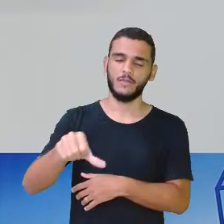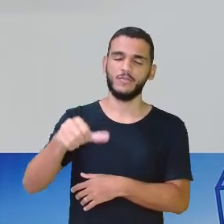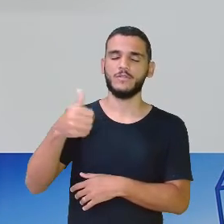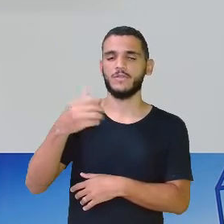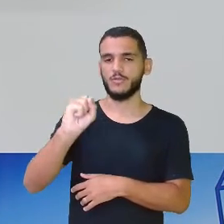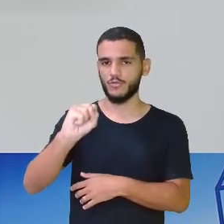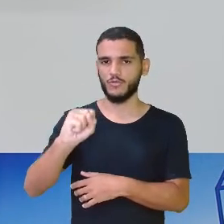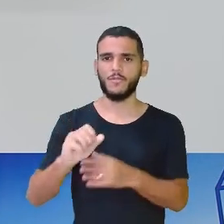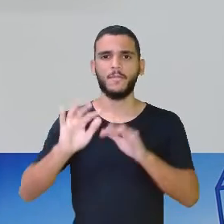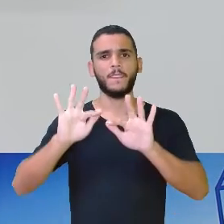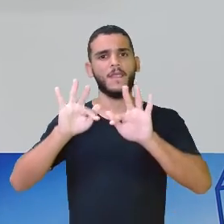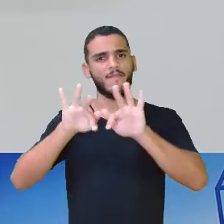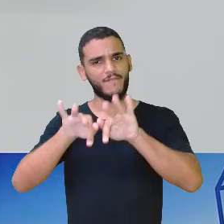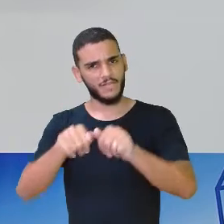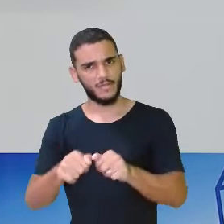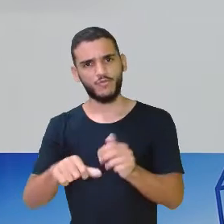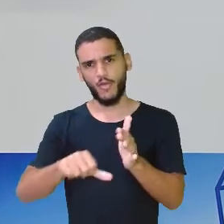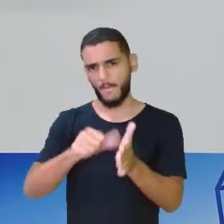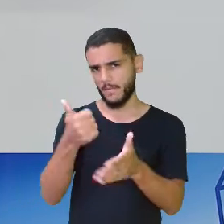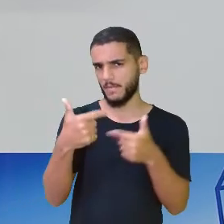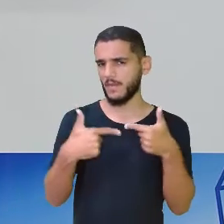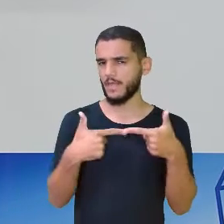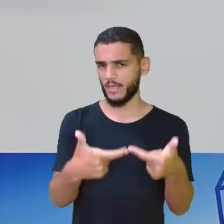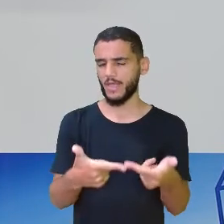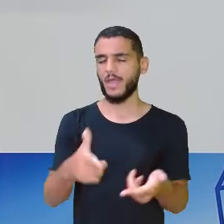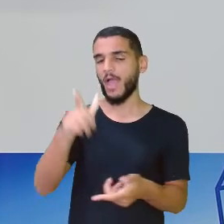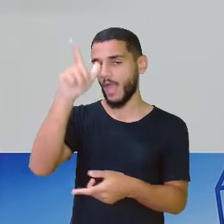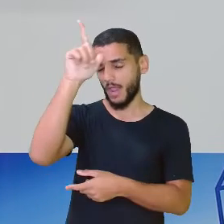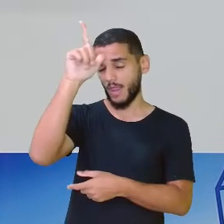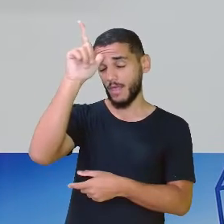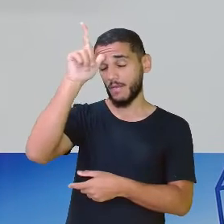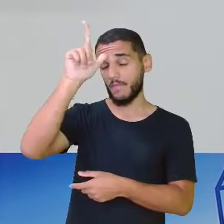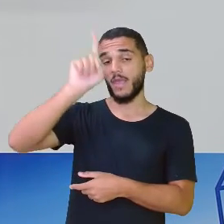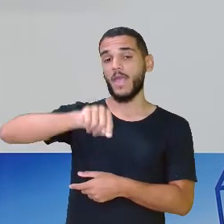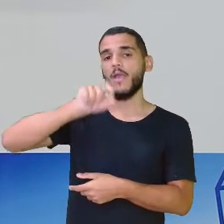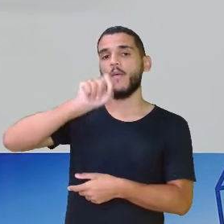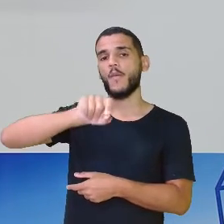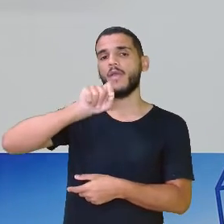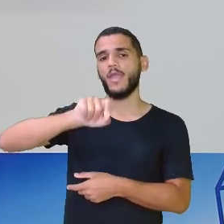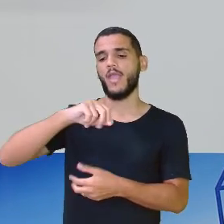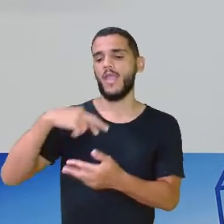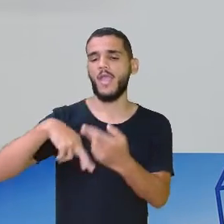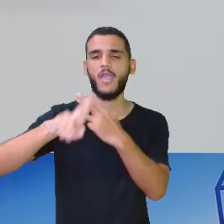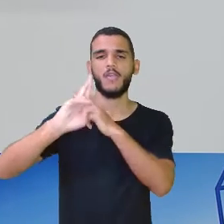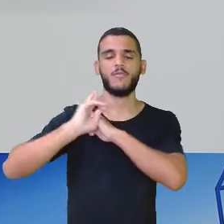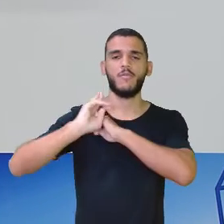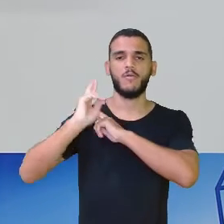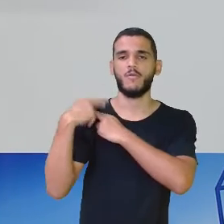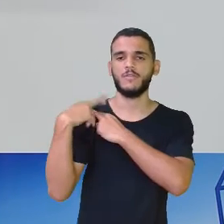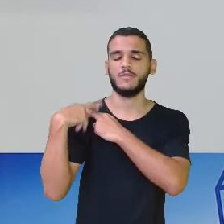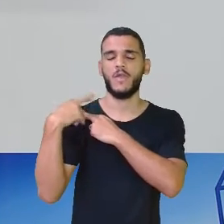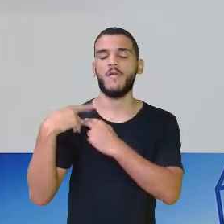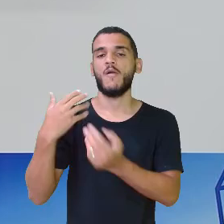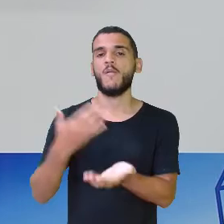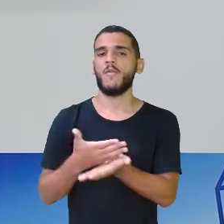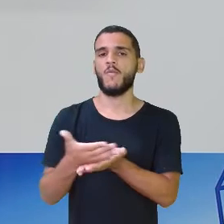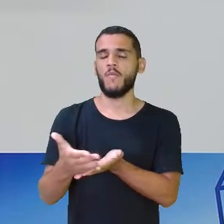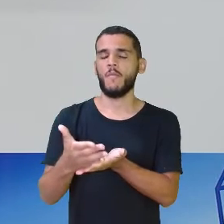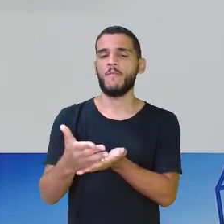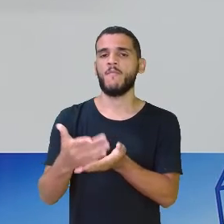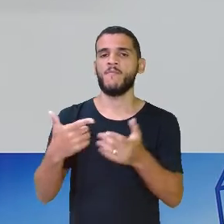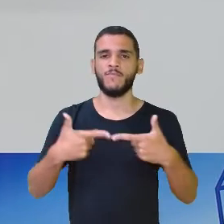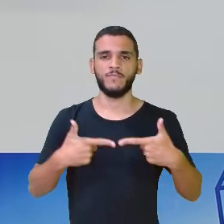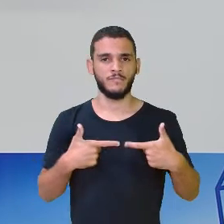Mas com o término da Primeira Guerra, a Alemanha foi considerada a grande responsável pelo início da guerra,